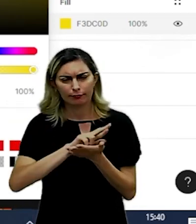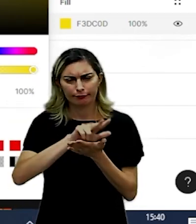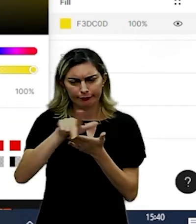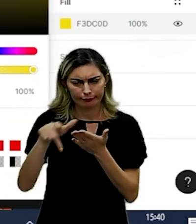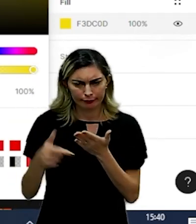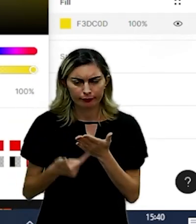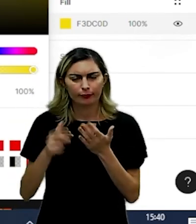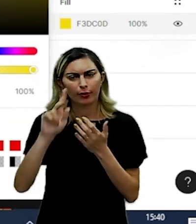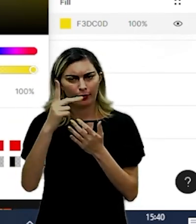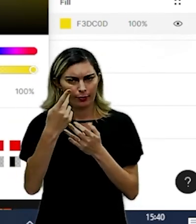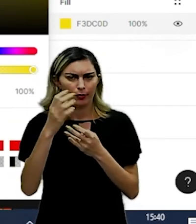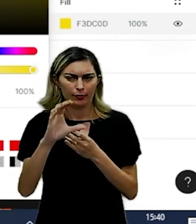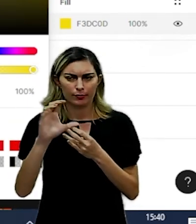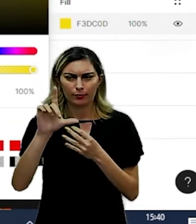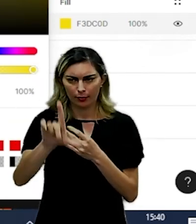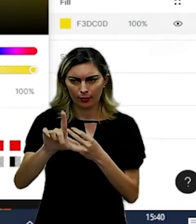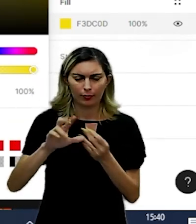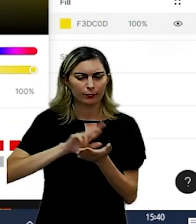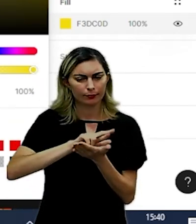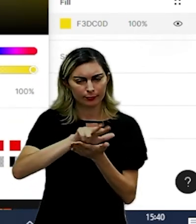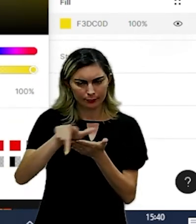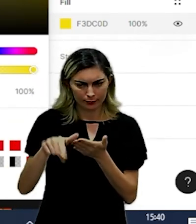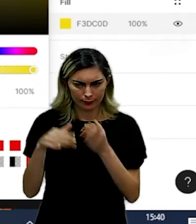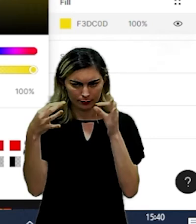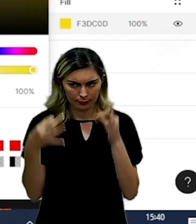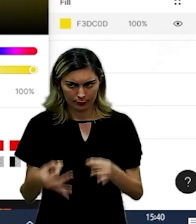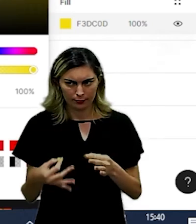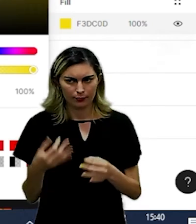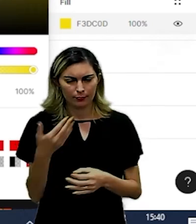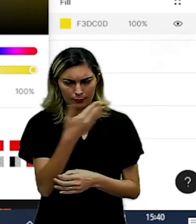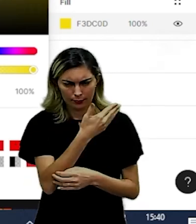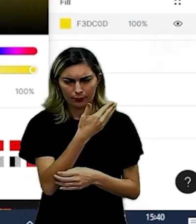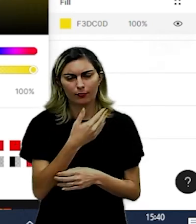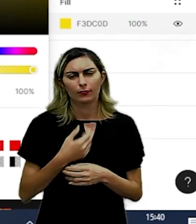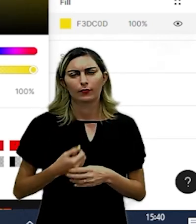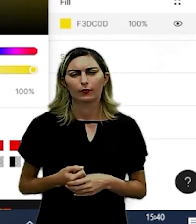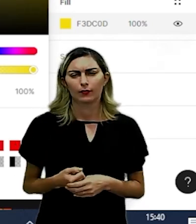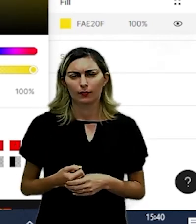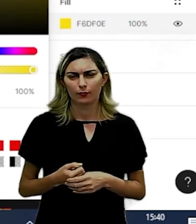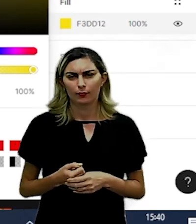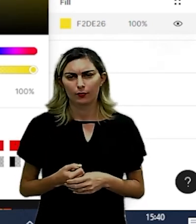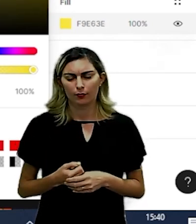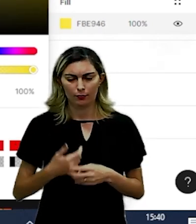HSL, HSB, certo? Aqui eu